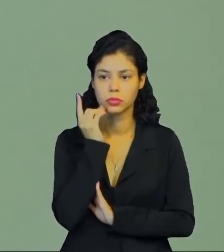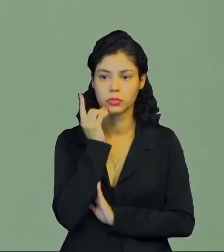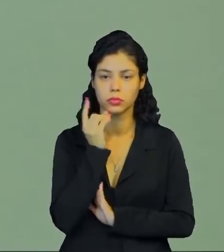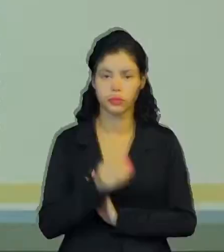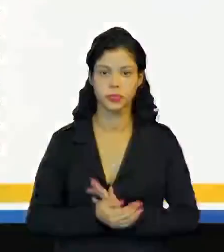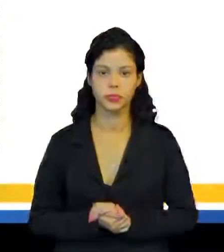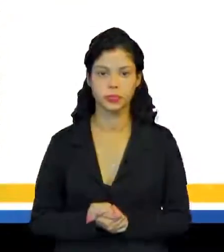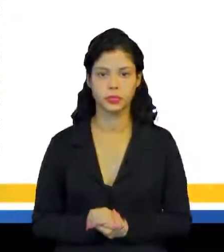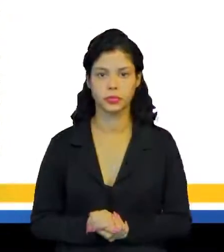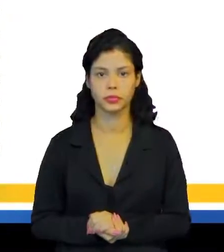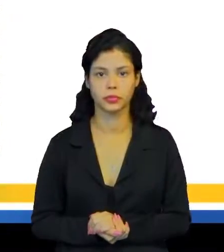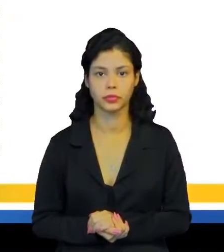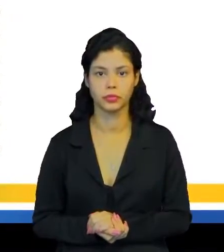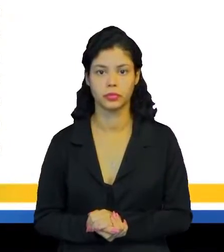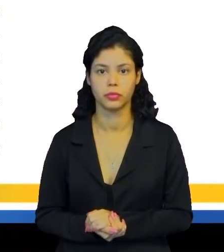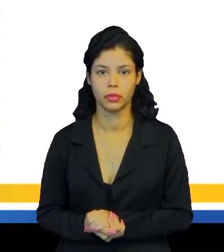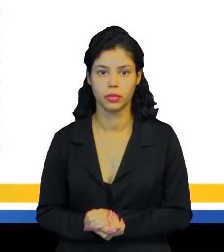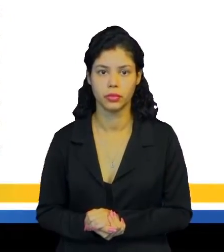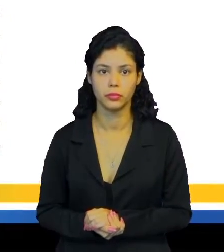cotidiano.